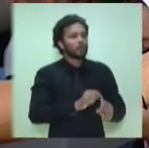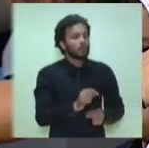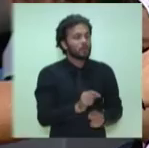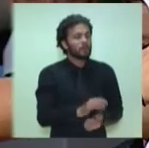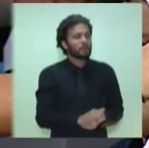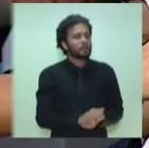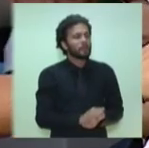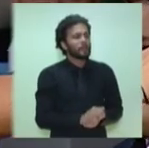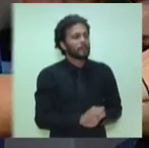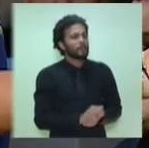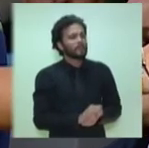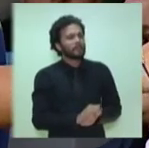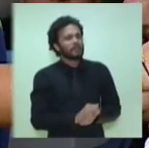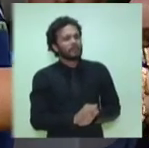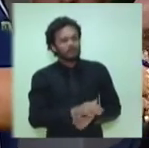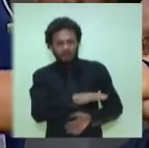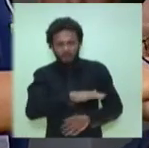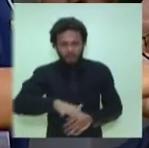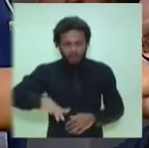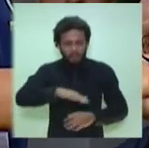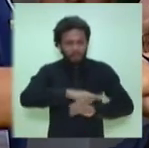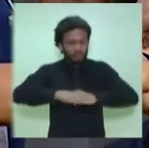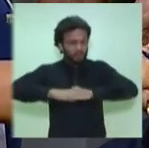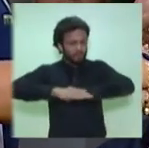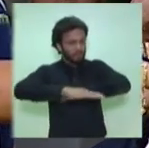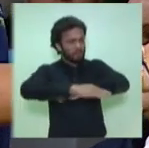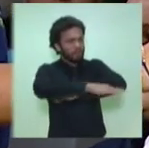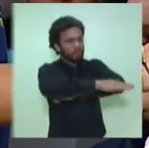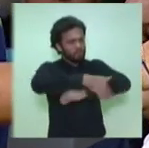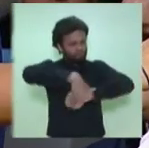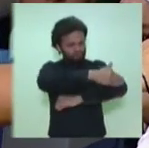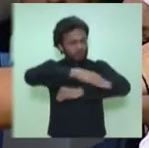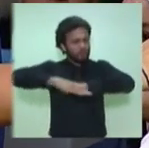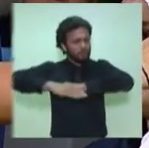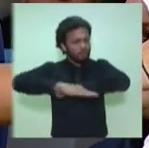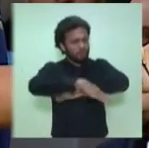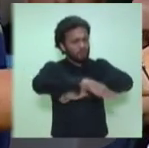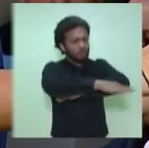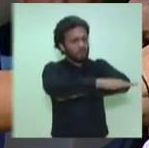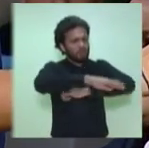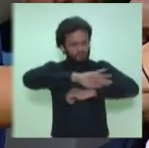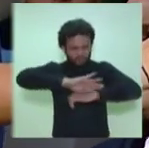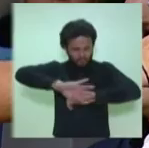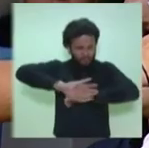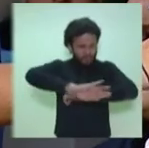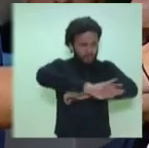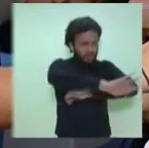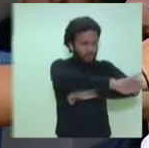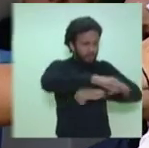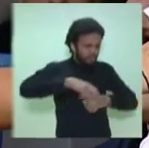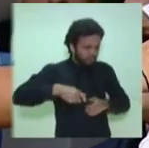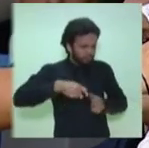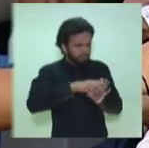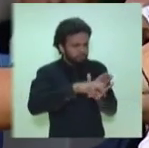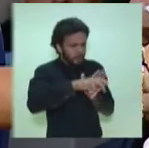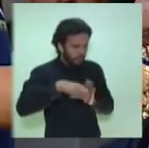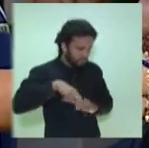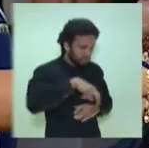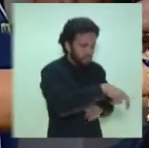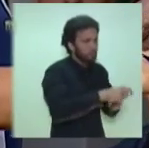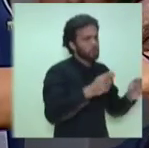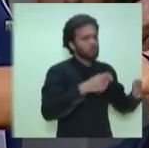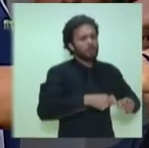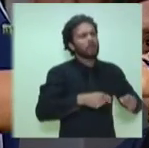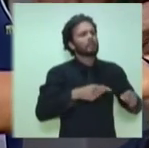para desocupar as calçadas e vias públicas, uma vez que elas estão